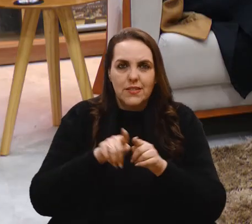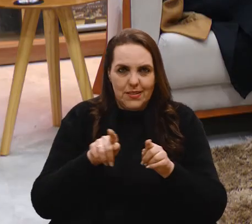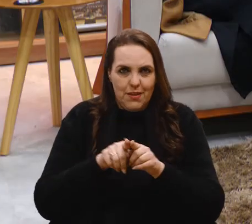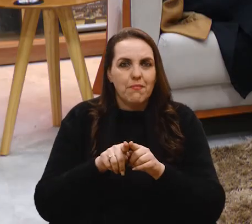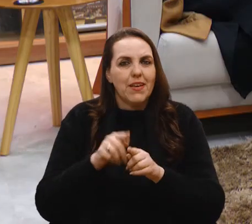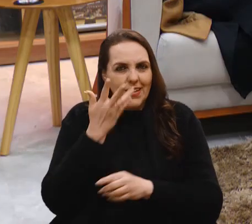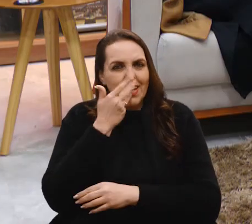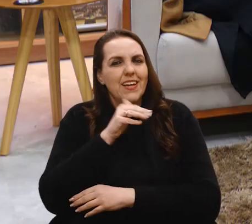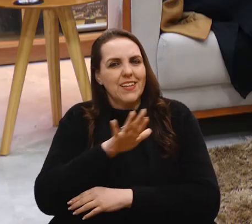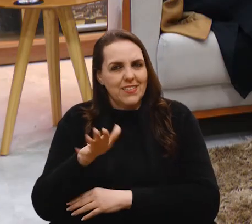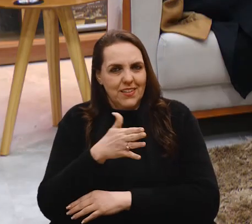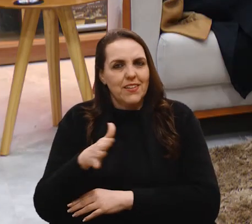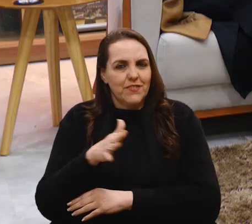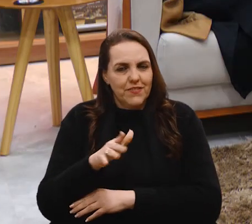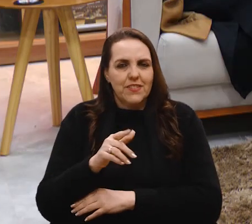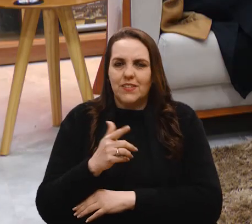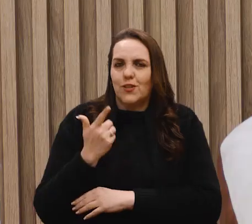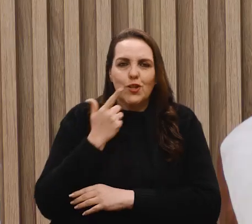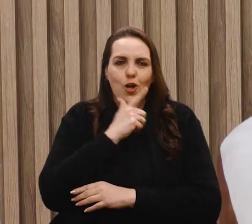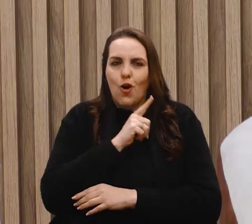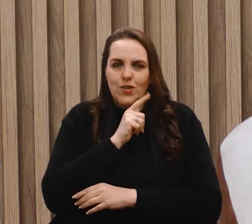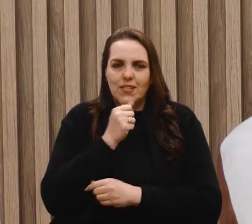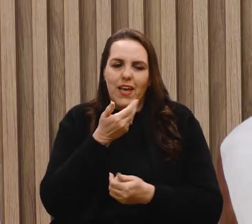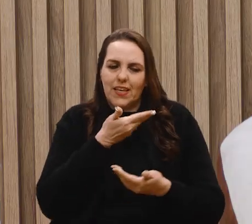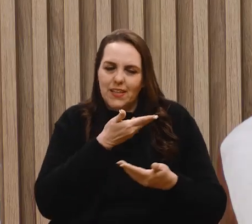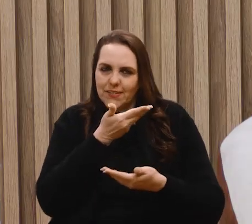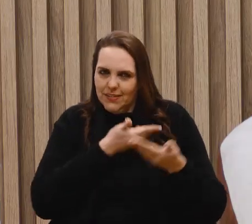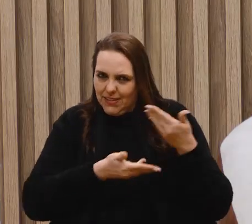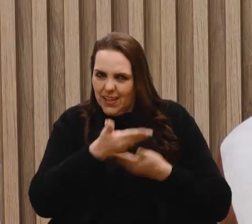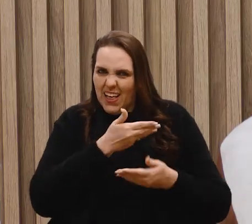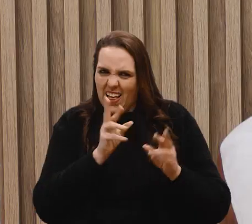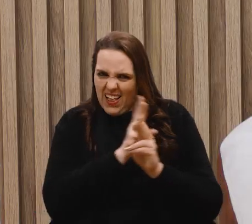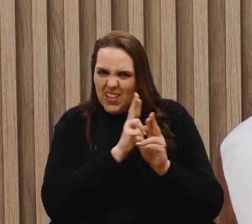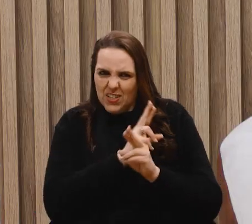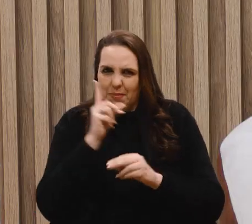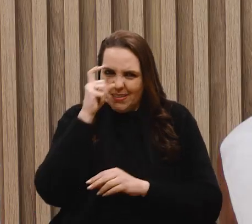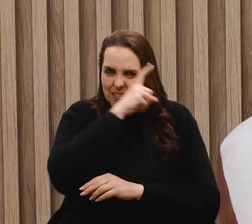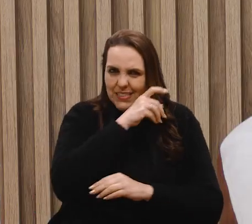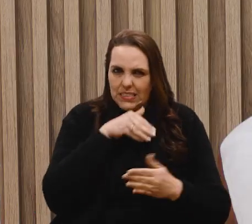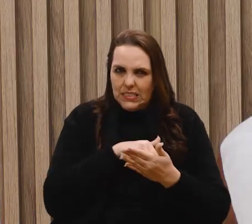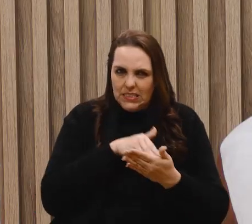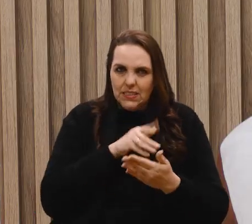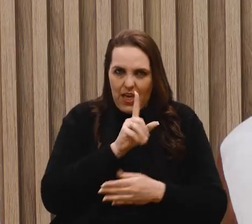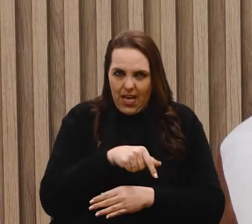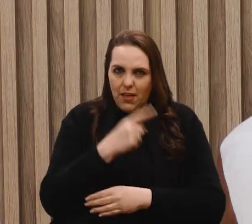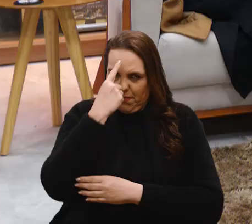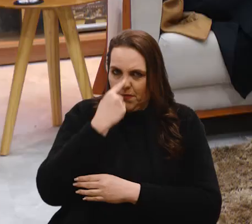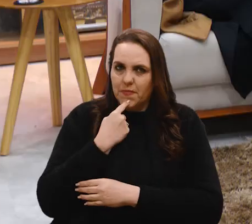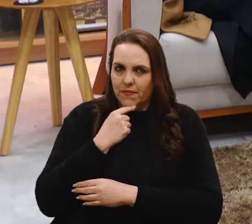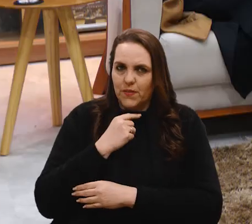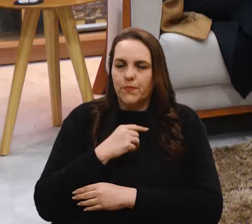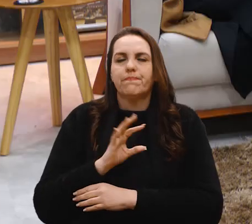criança pode não ser tão sociável por conta desse perfil. Exatamente.